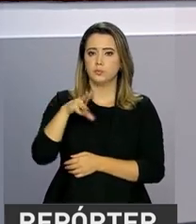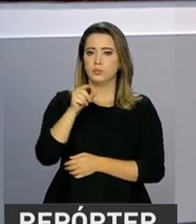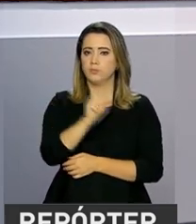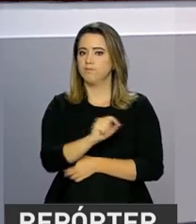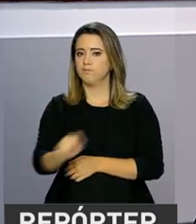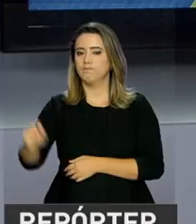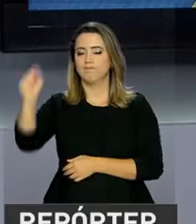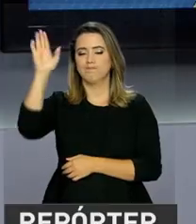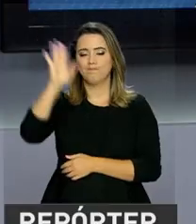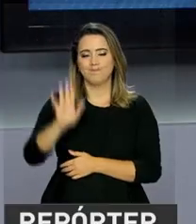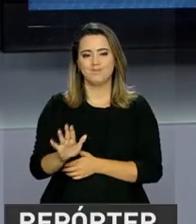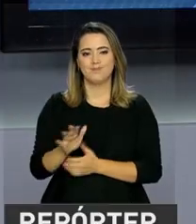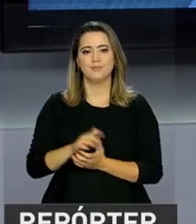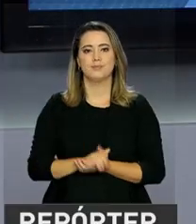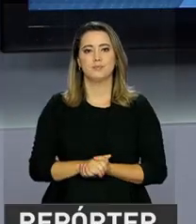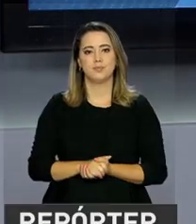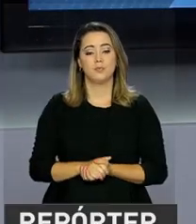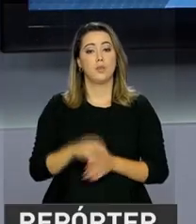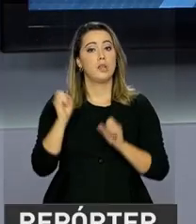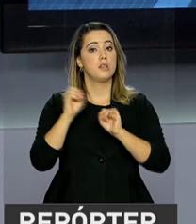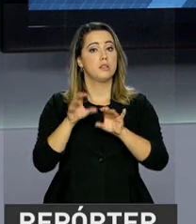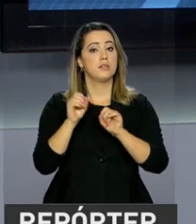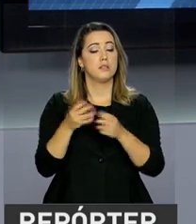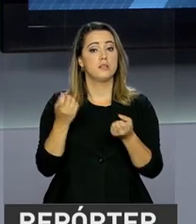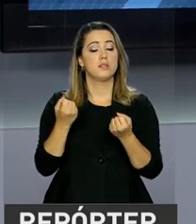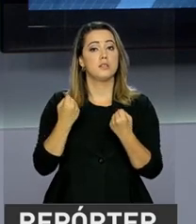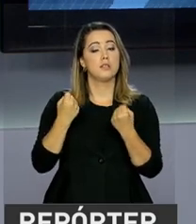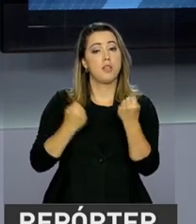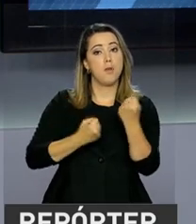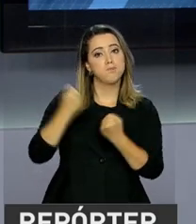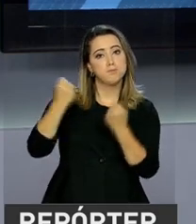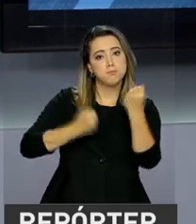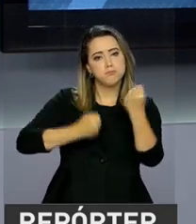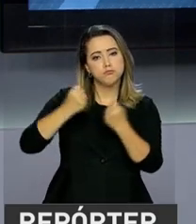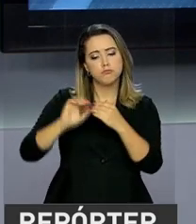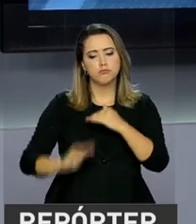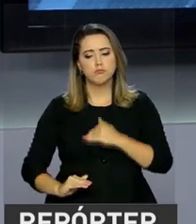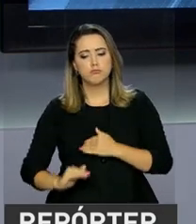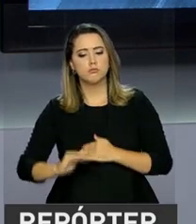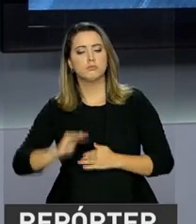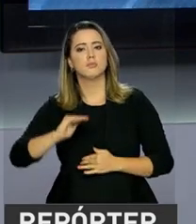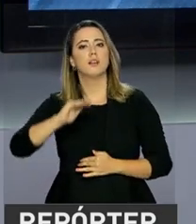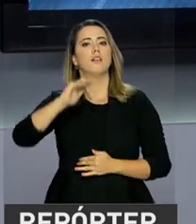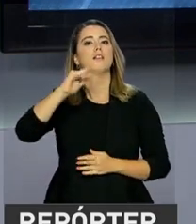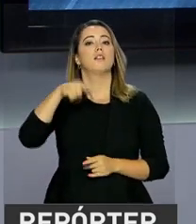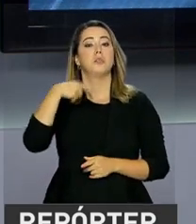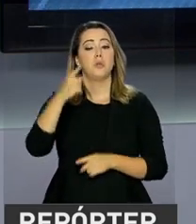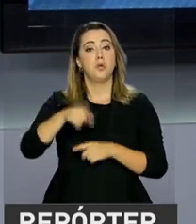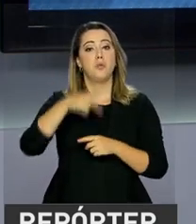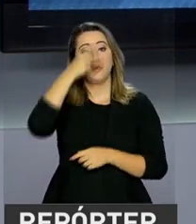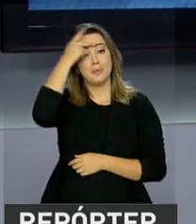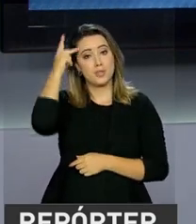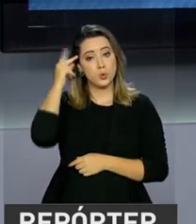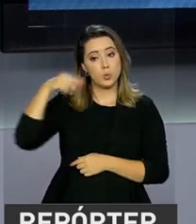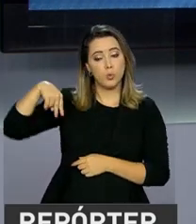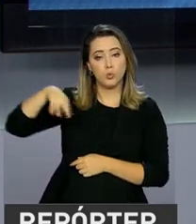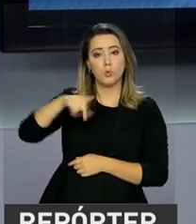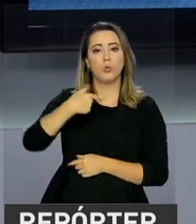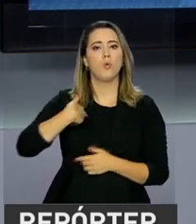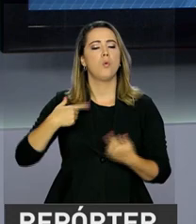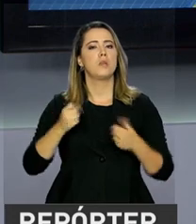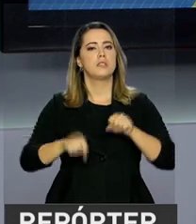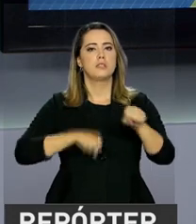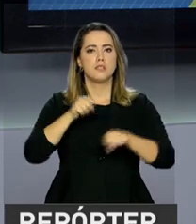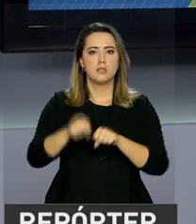todo o brasil educar para o trânsito desde a infância forma pedestres ciclistas e motoristas muito